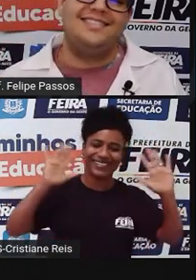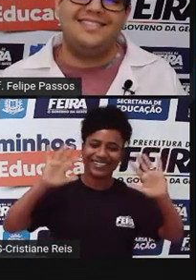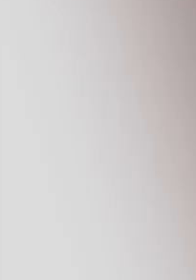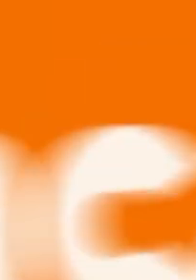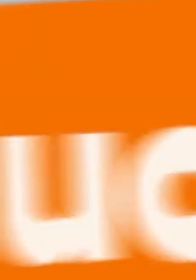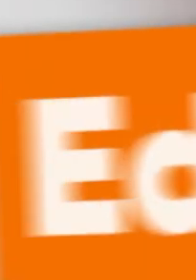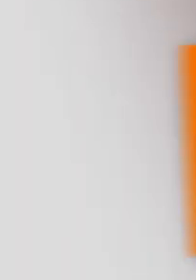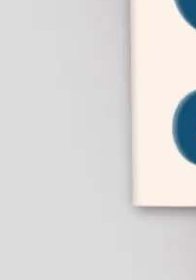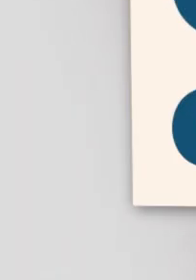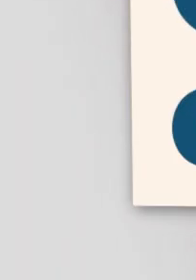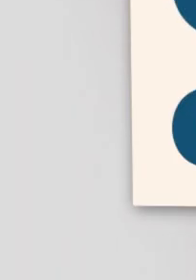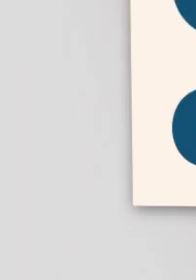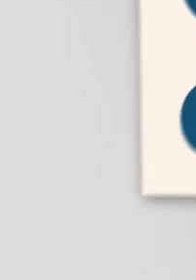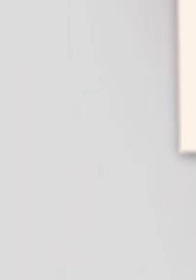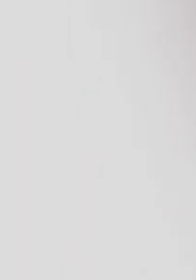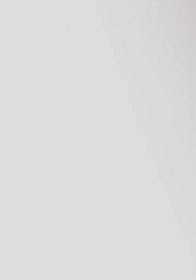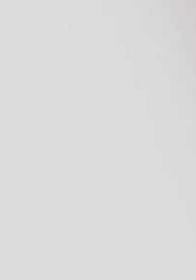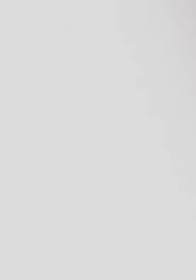tchau tchau